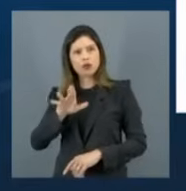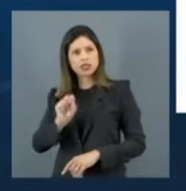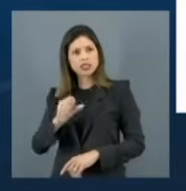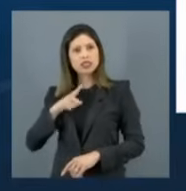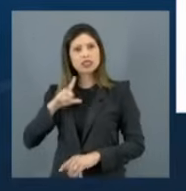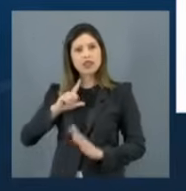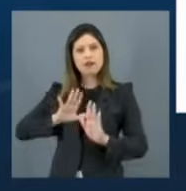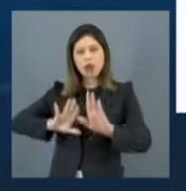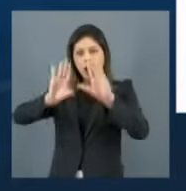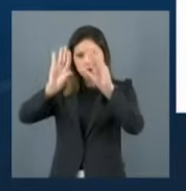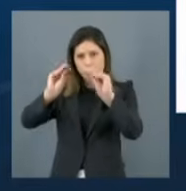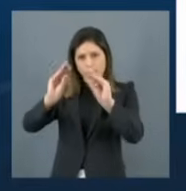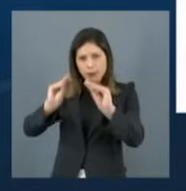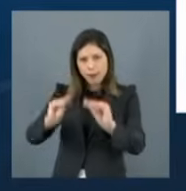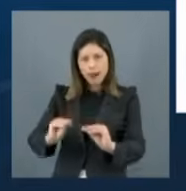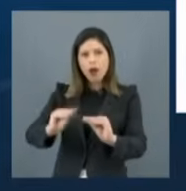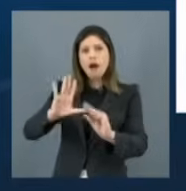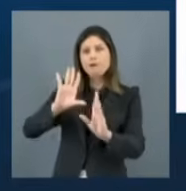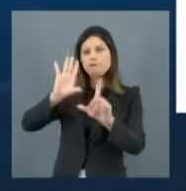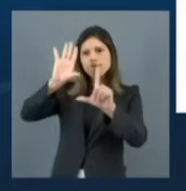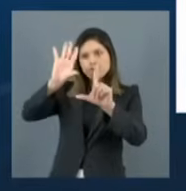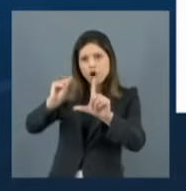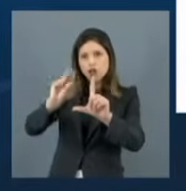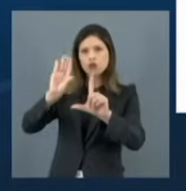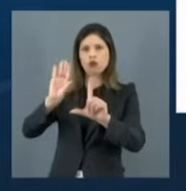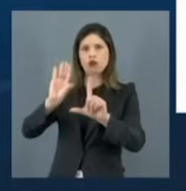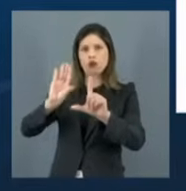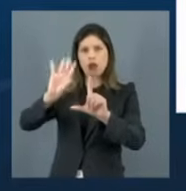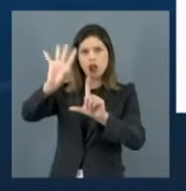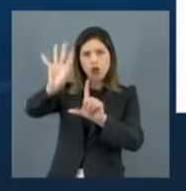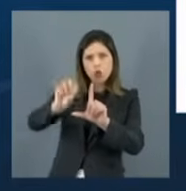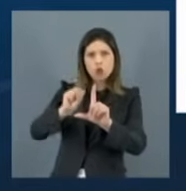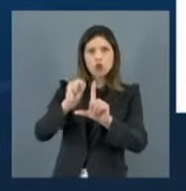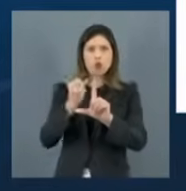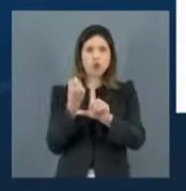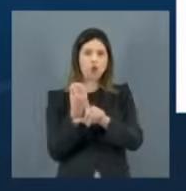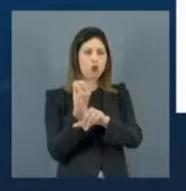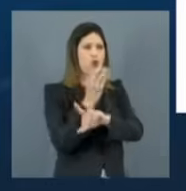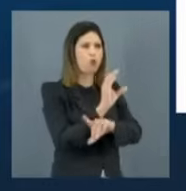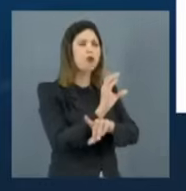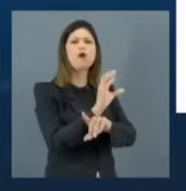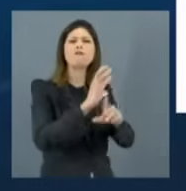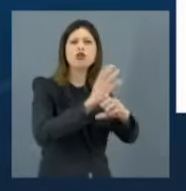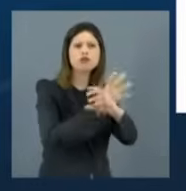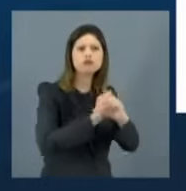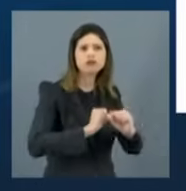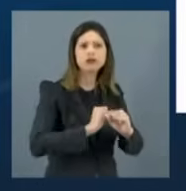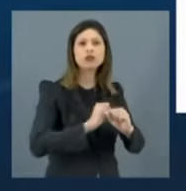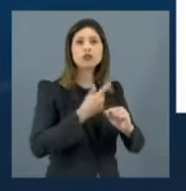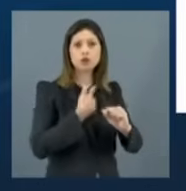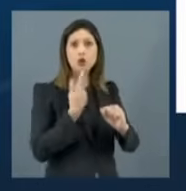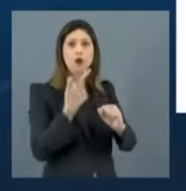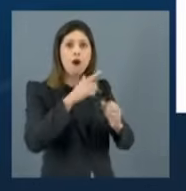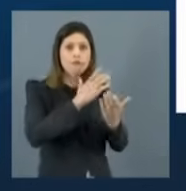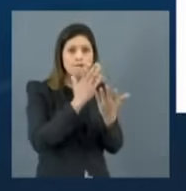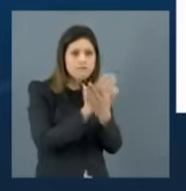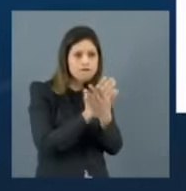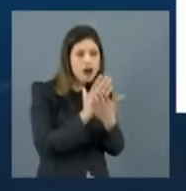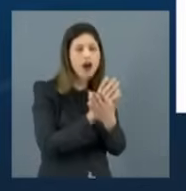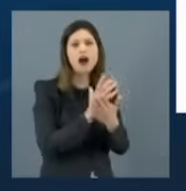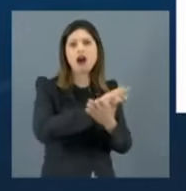conversas, censurou não só o Luciano, mas os outros empresários que participavam do